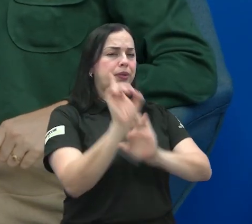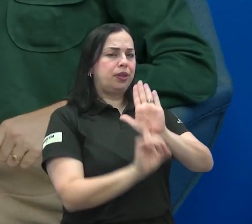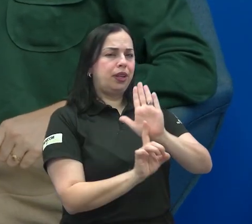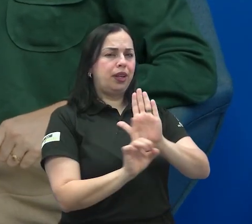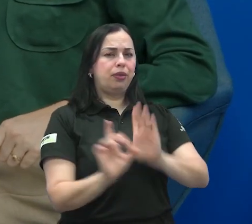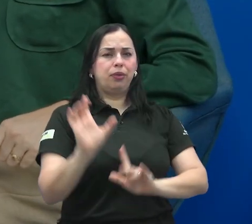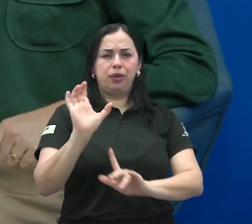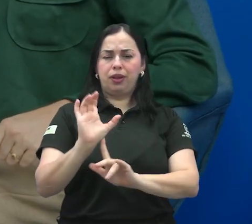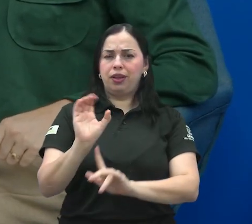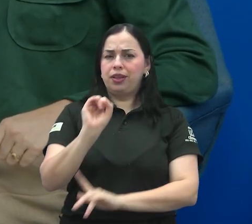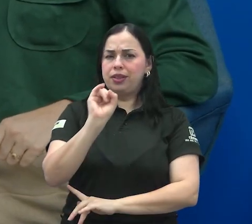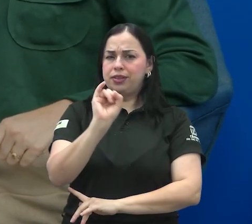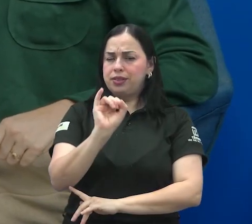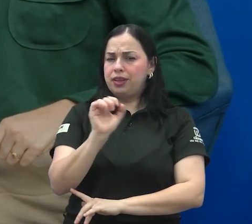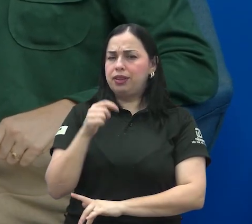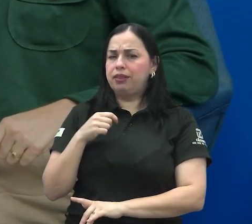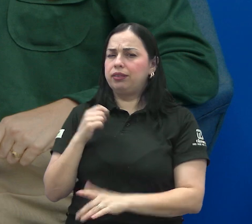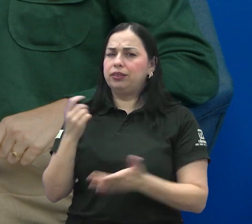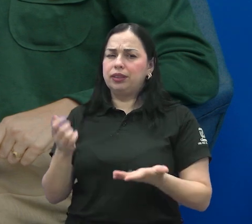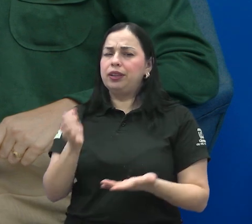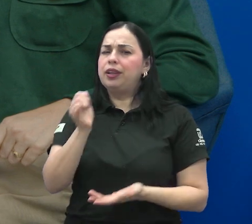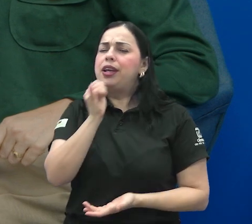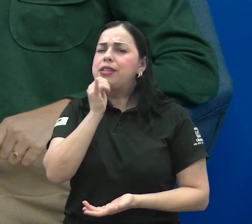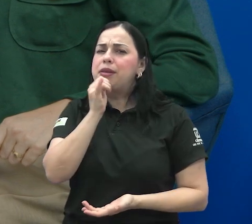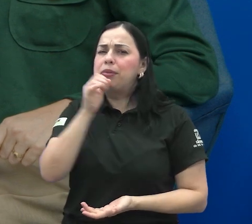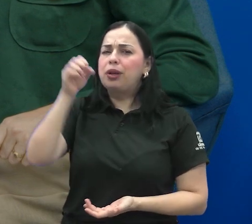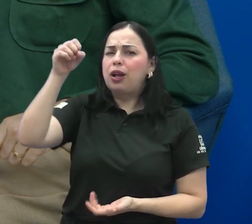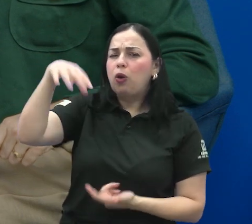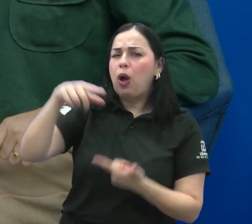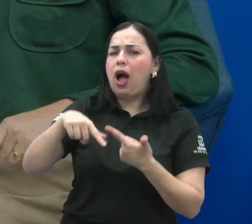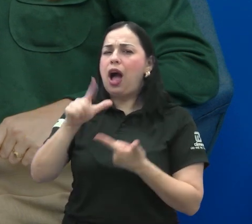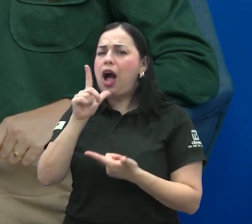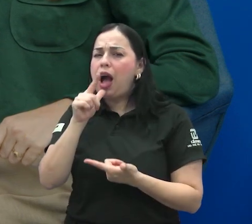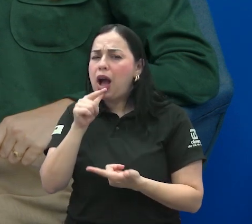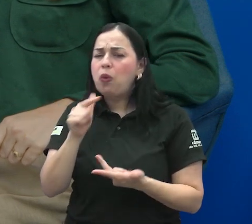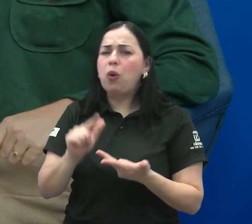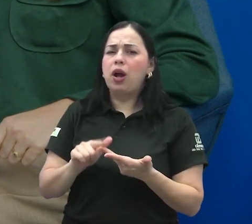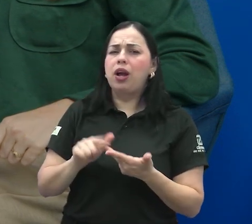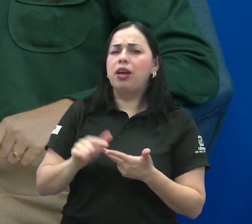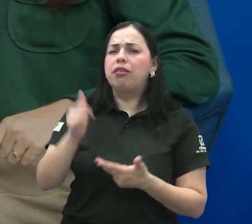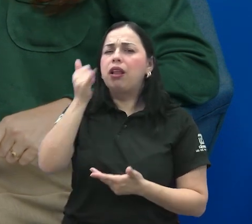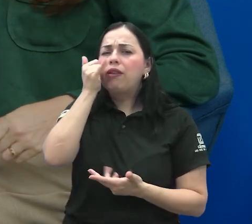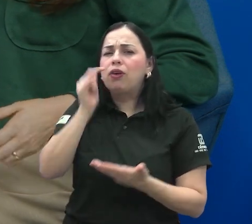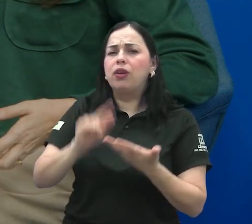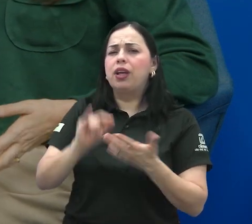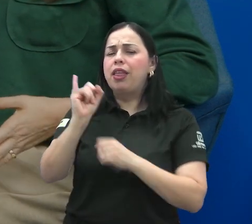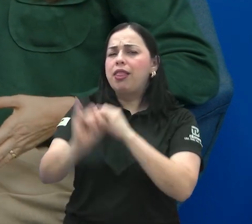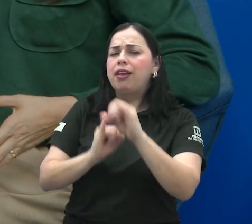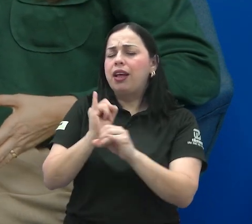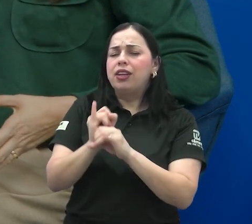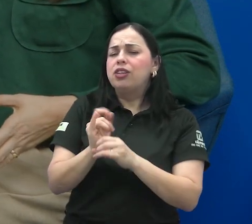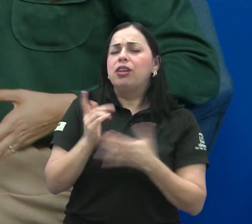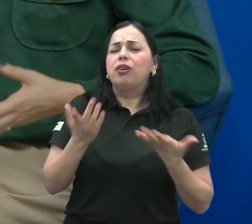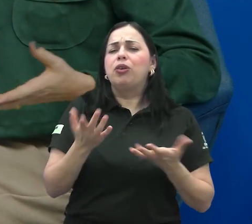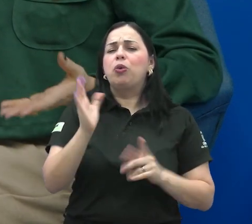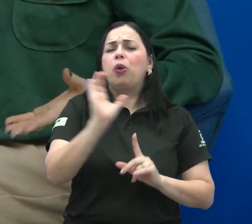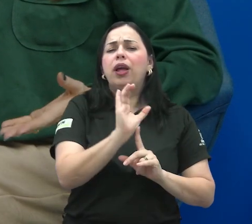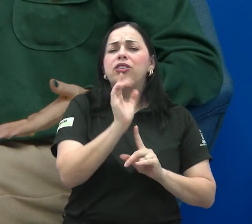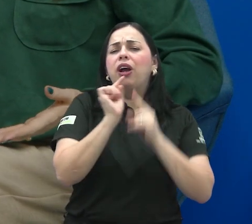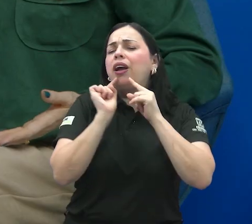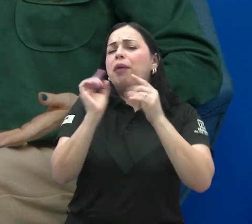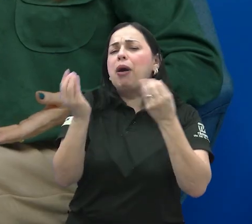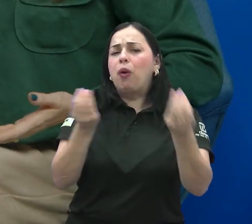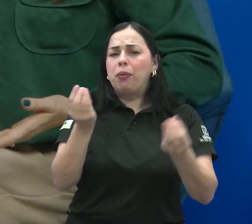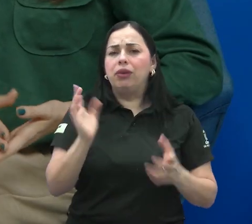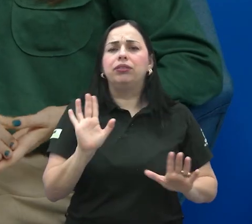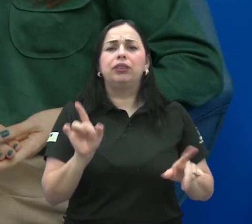no caso de serviços essenciais, como os fornecimentos de água, luz e telefonia. Pois é, Paulo. E tem ainda,